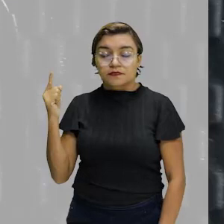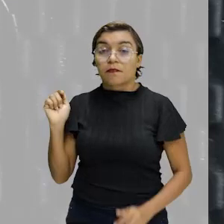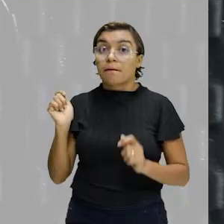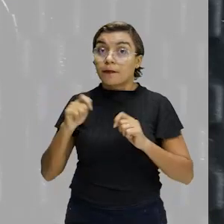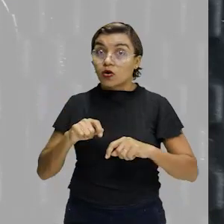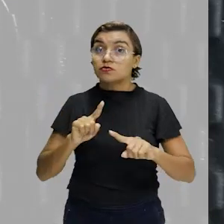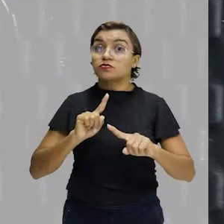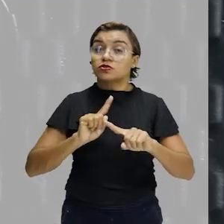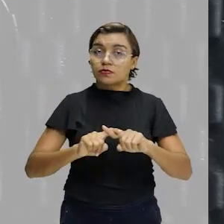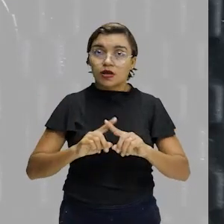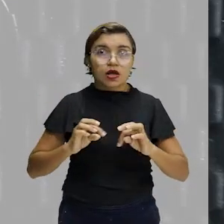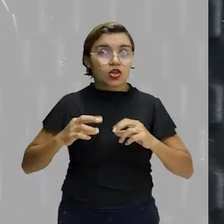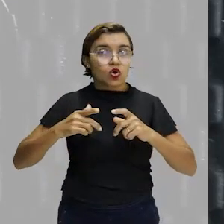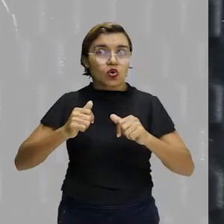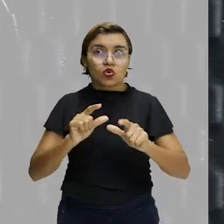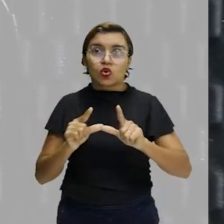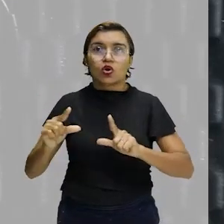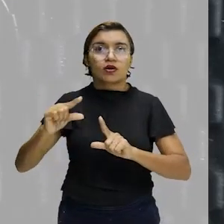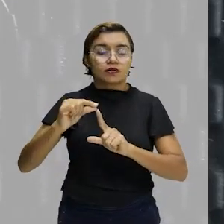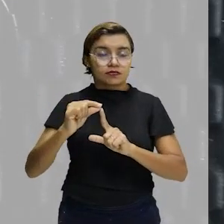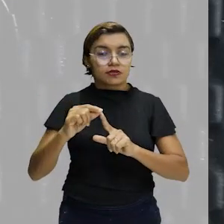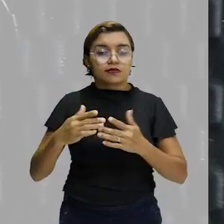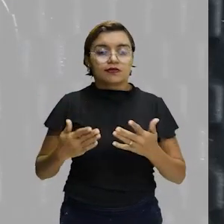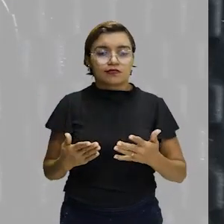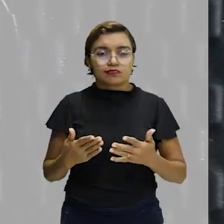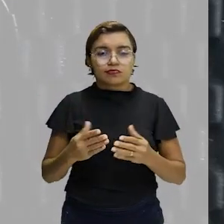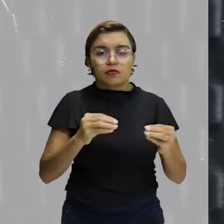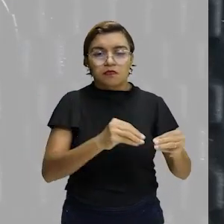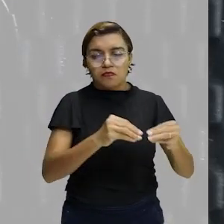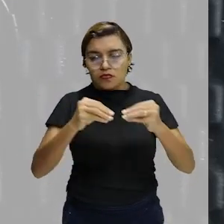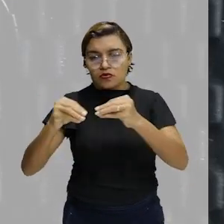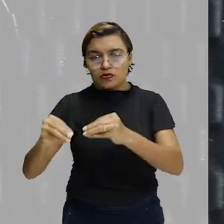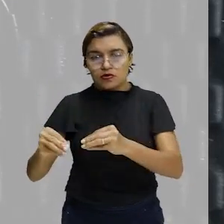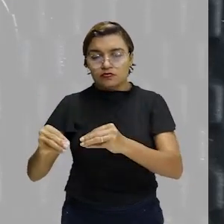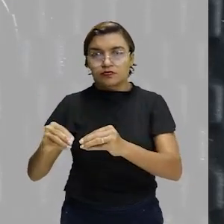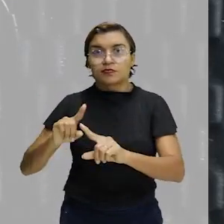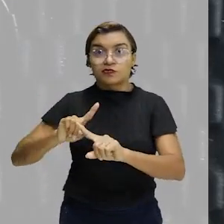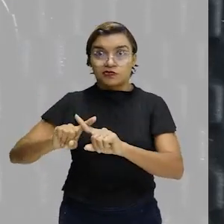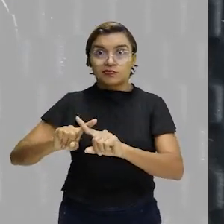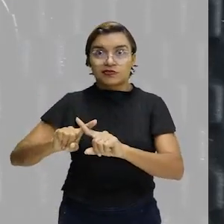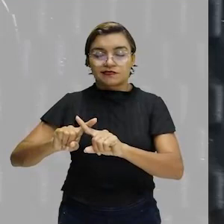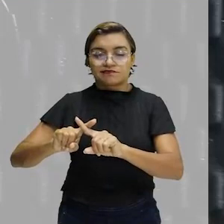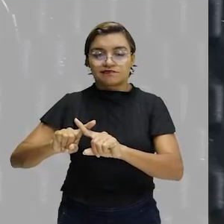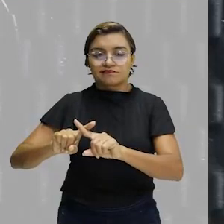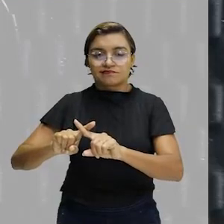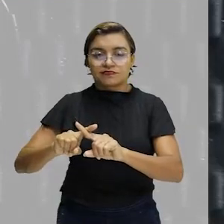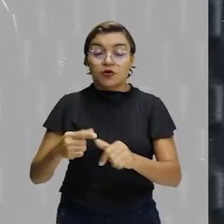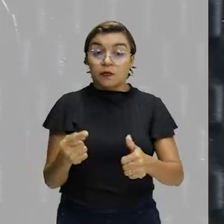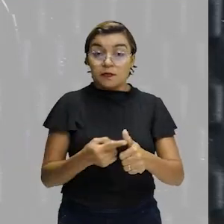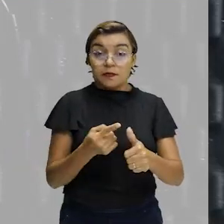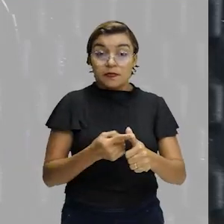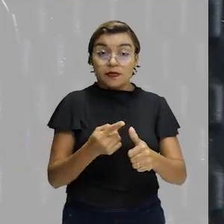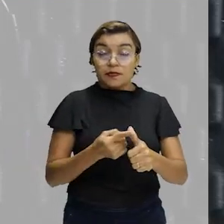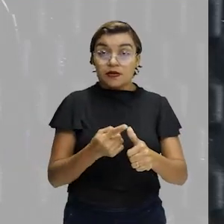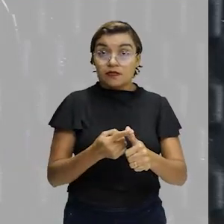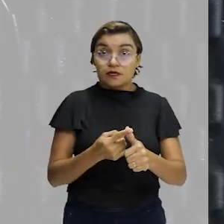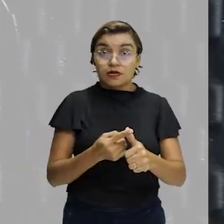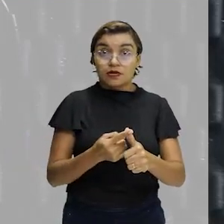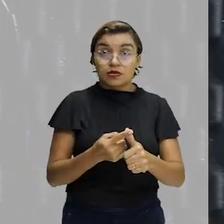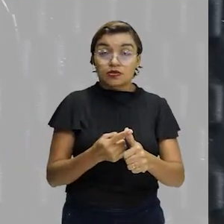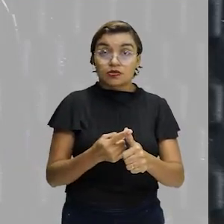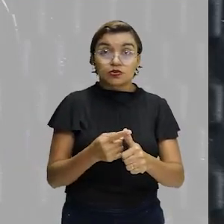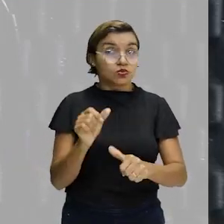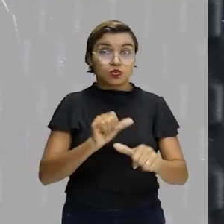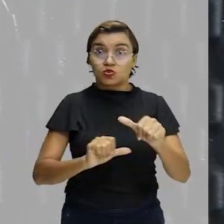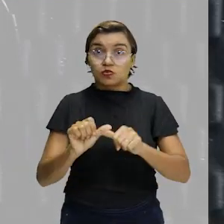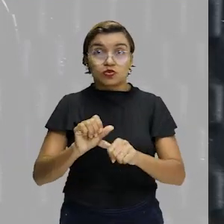pode multiplicar todo o logaritmo. Então, ele passou aqui multiplicando, tá? E o primeiro membro está inalterado. Eu estou